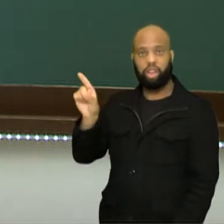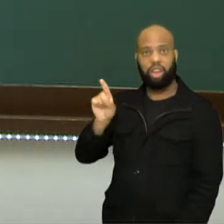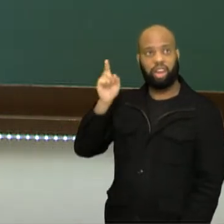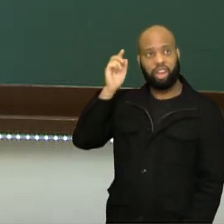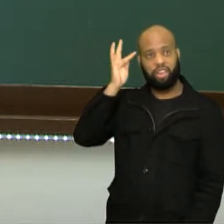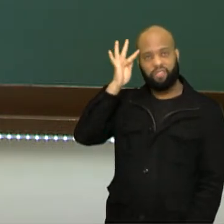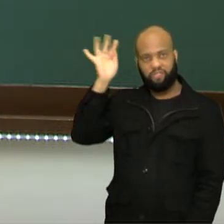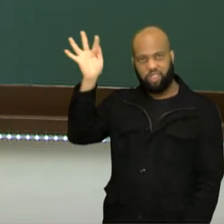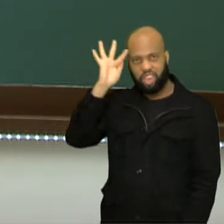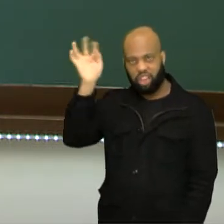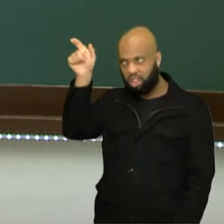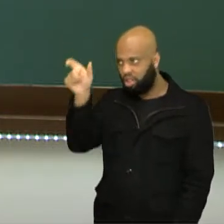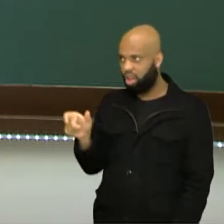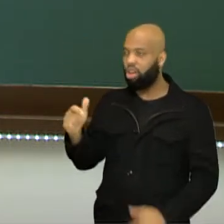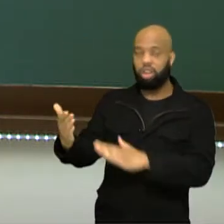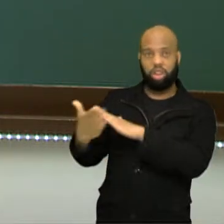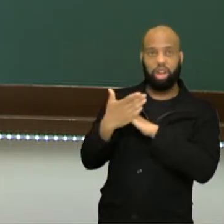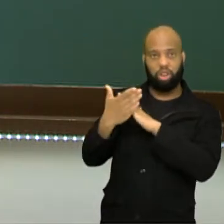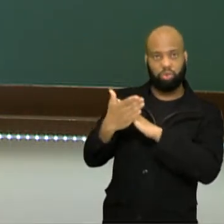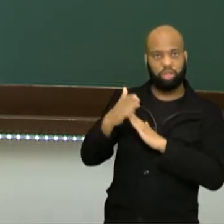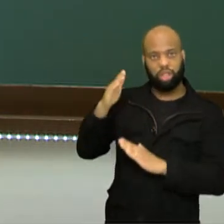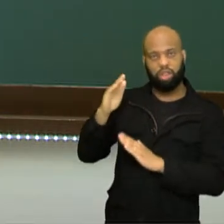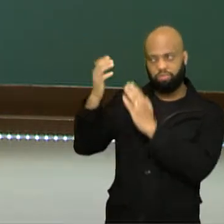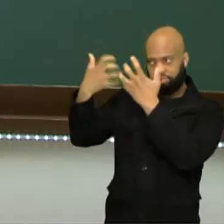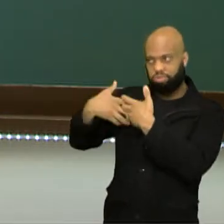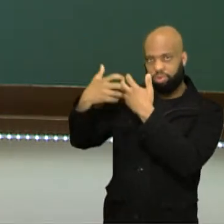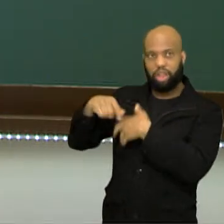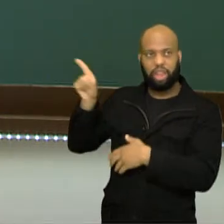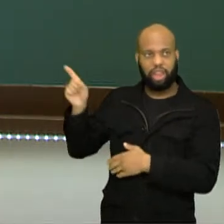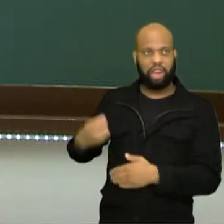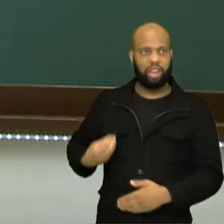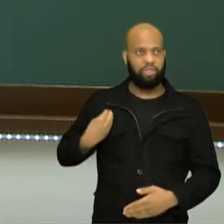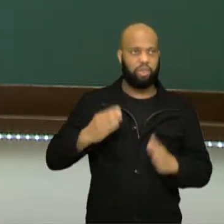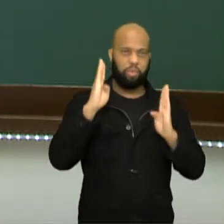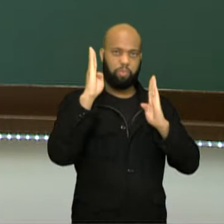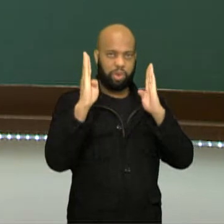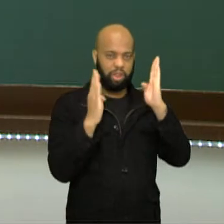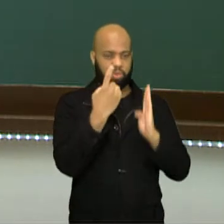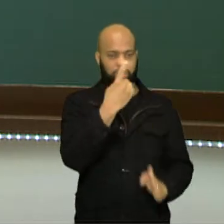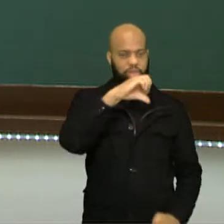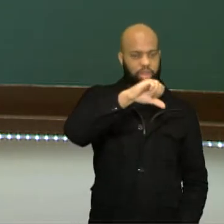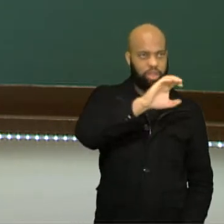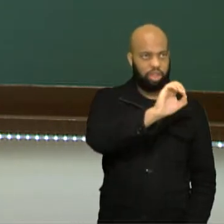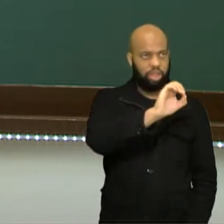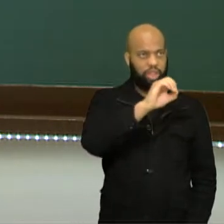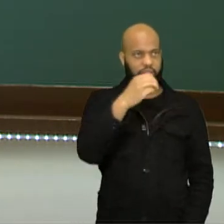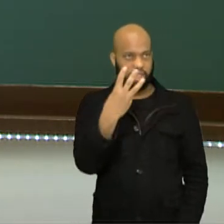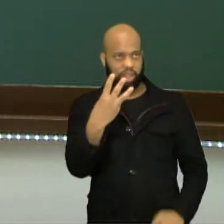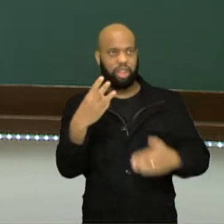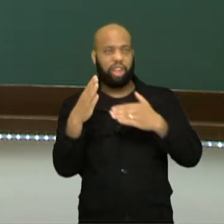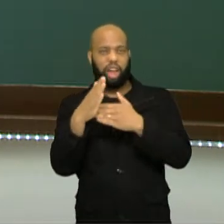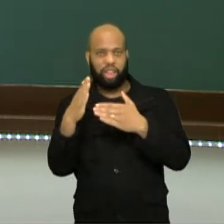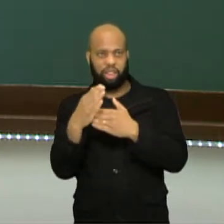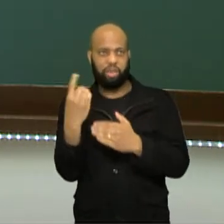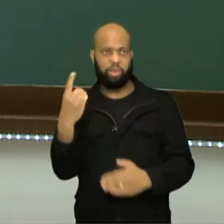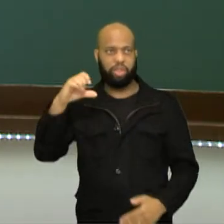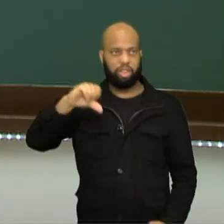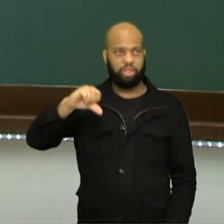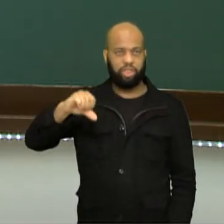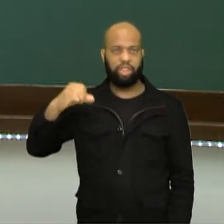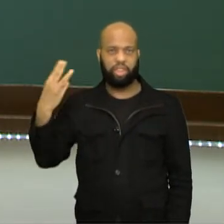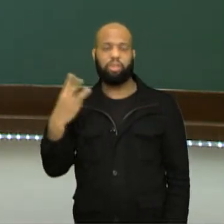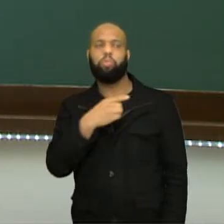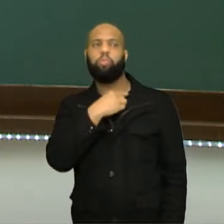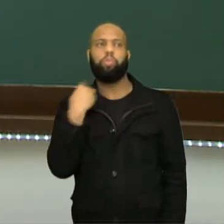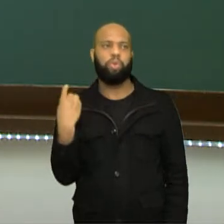nos ajuda nessa reflexão. Hans Jonas viveu entre 1903 e 1993,